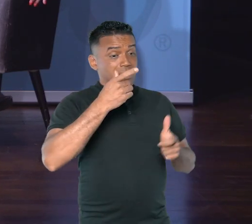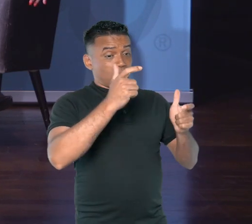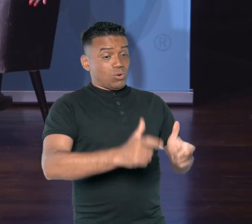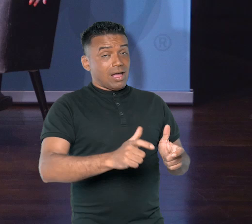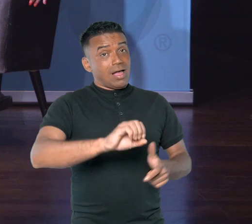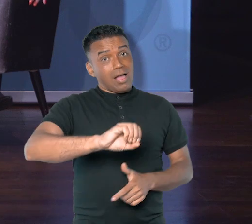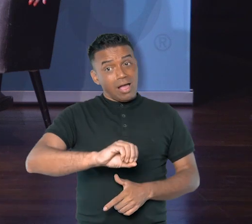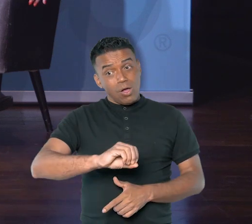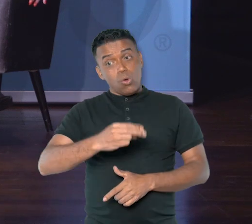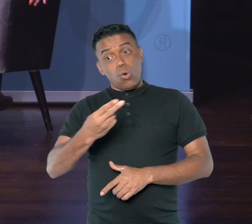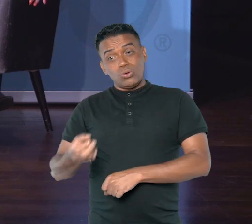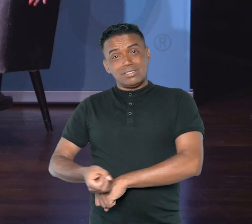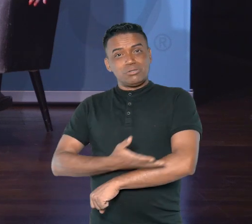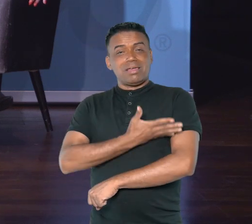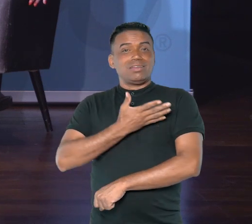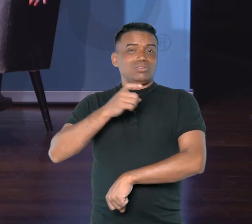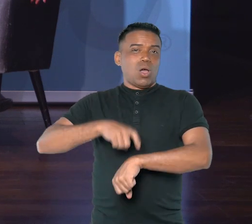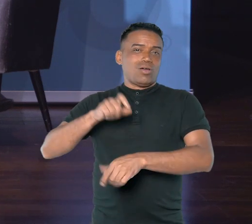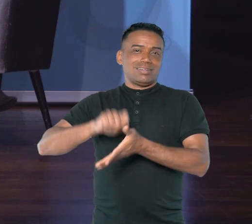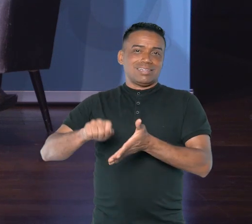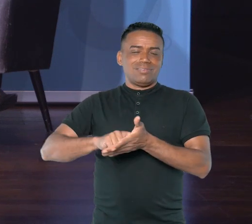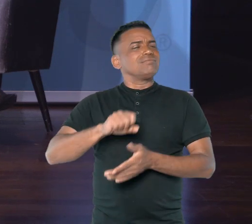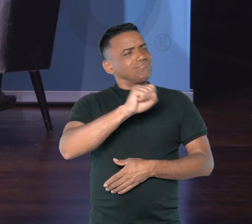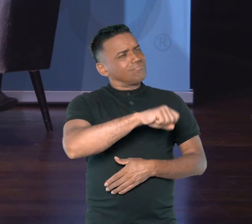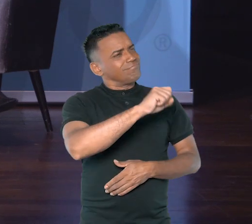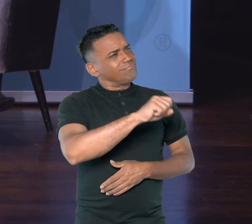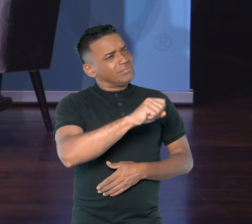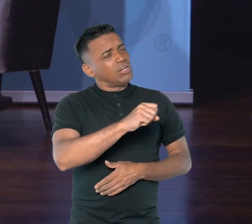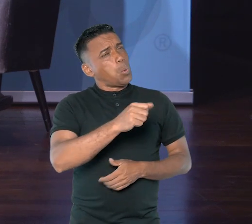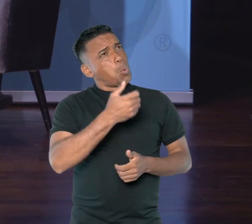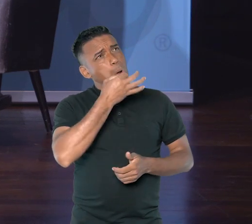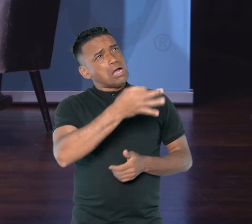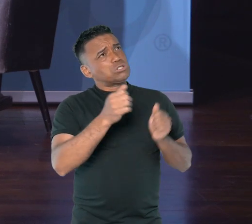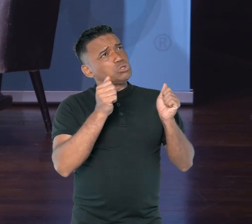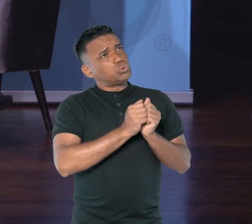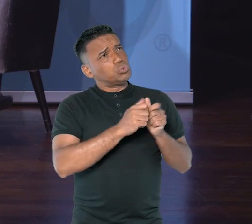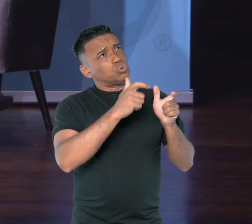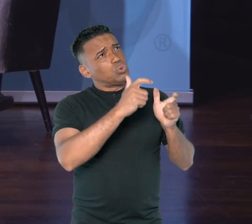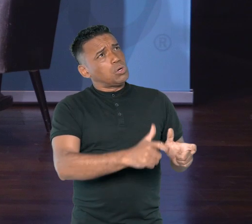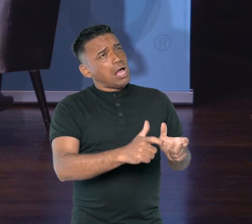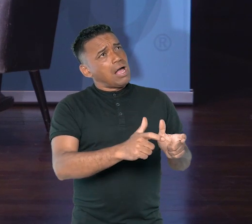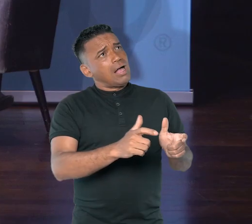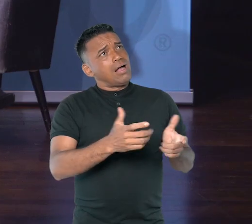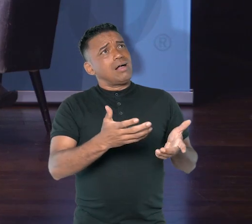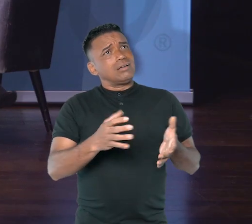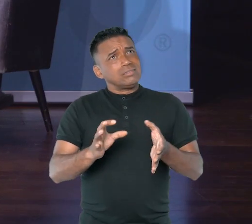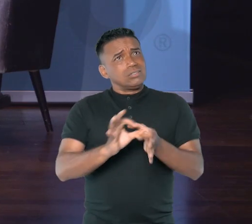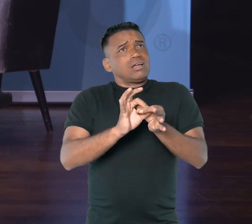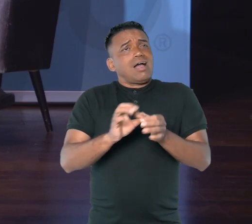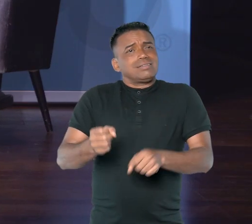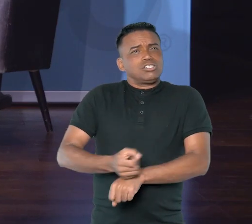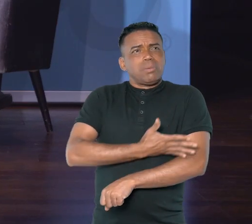ou o sentimento na hora de escrever, né? Verdade. Acho que veio junto, assim. Acho que os lugares foram trazendo sentimentos